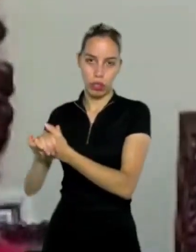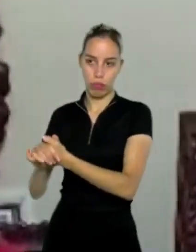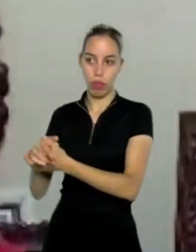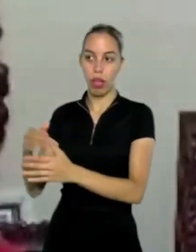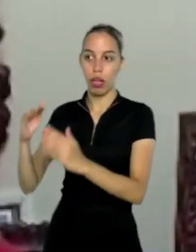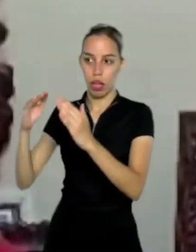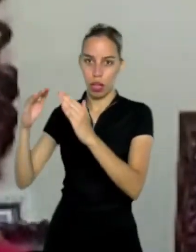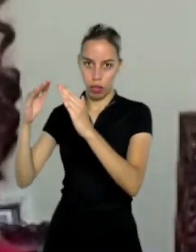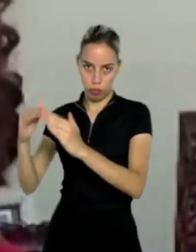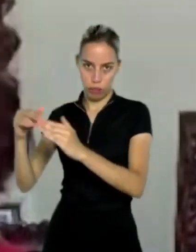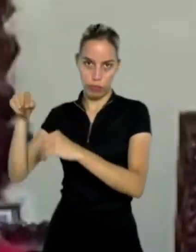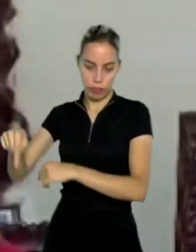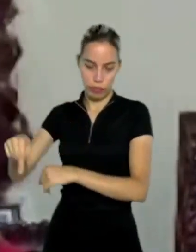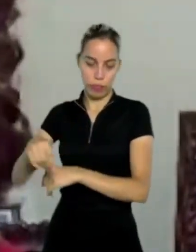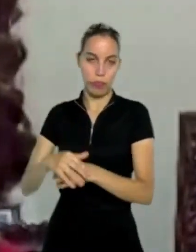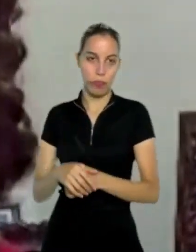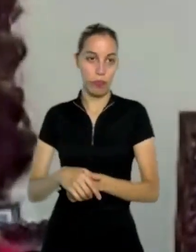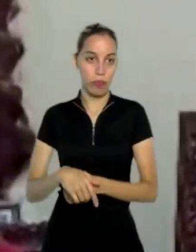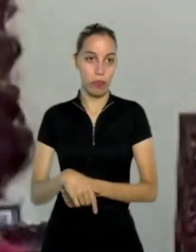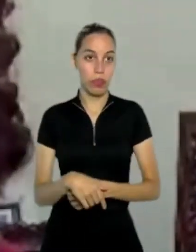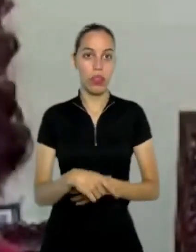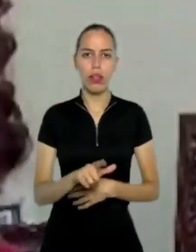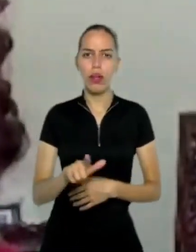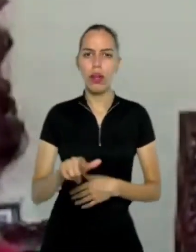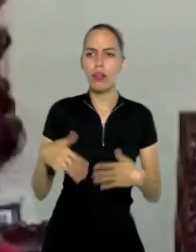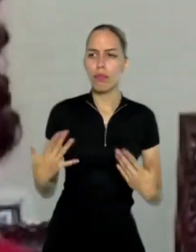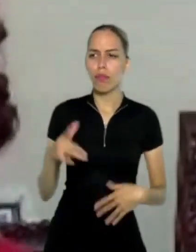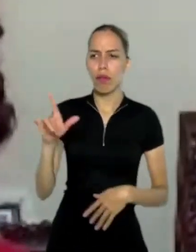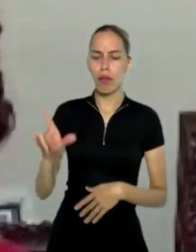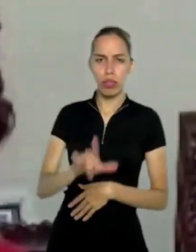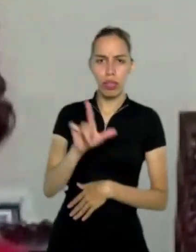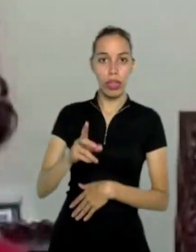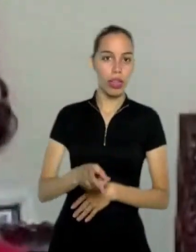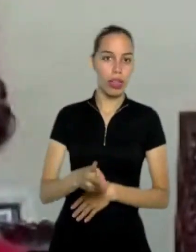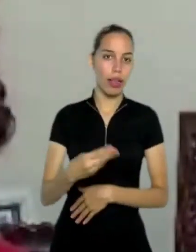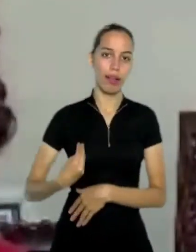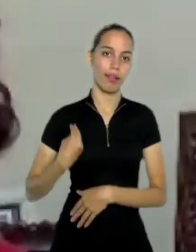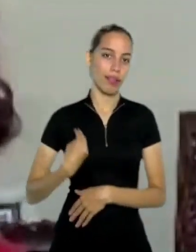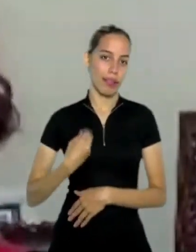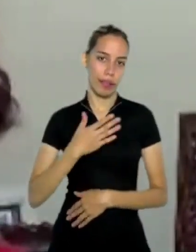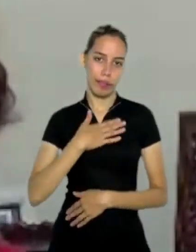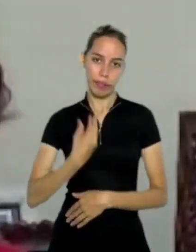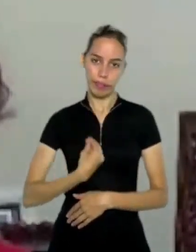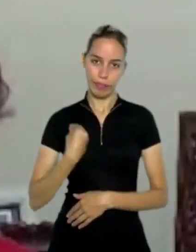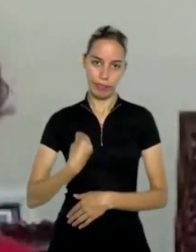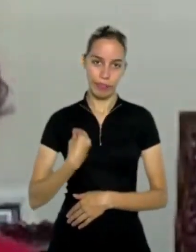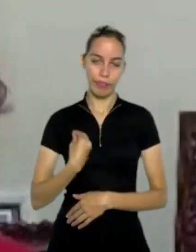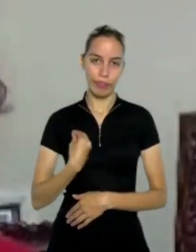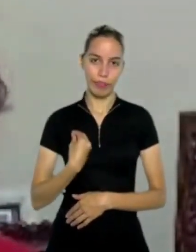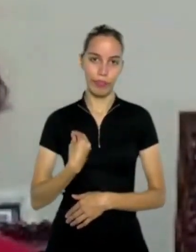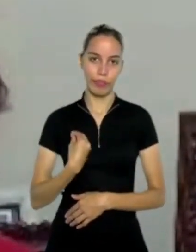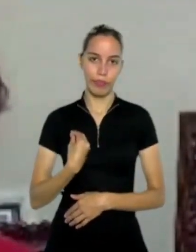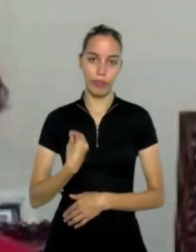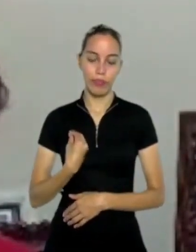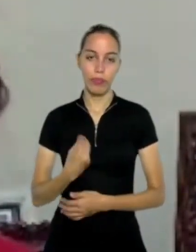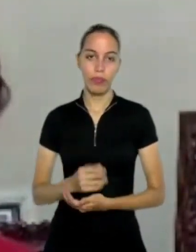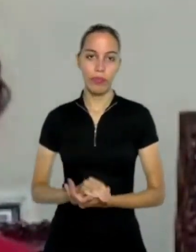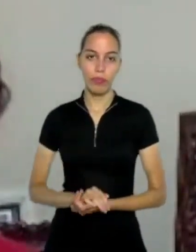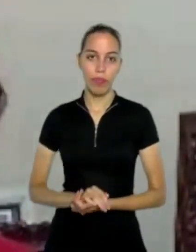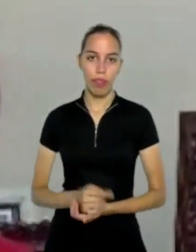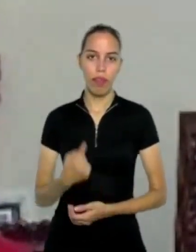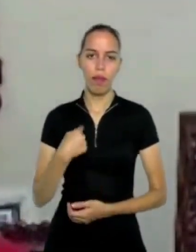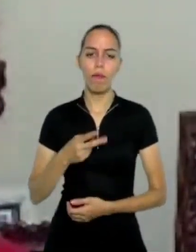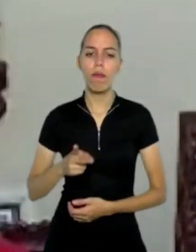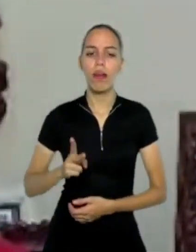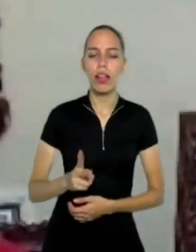Mas a literatura, ela sempre teve presente na minha vida, né? Eu sempre fui